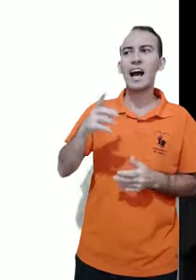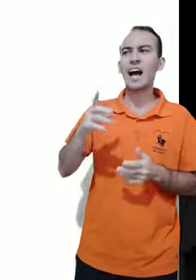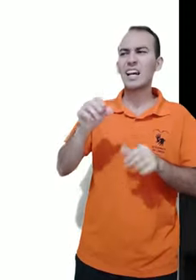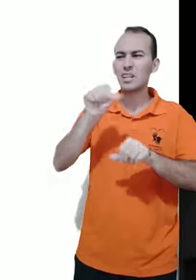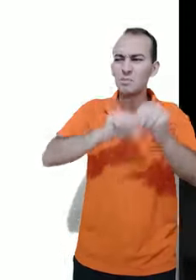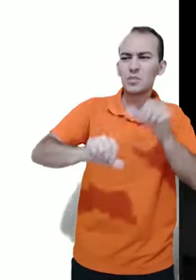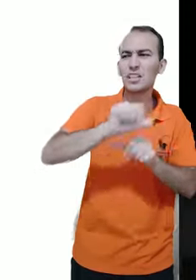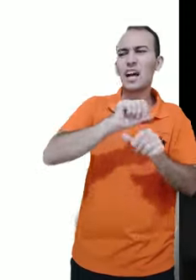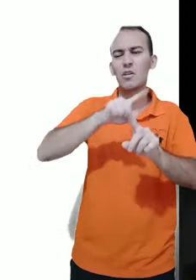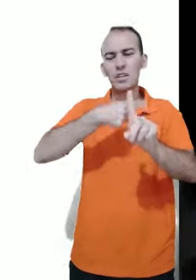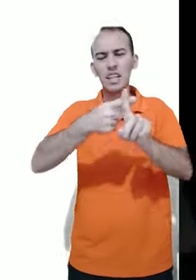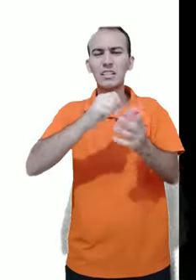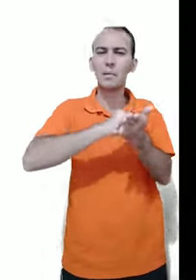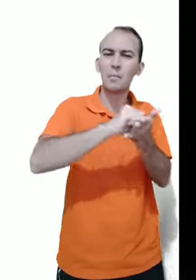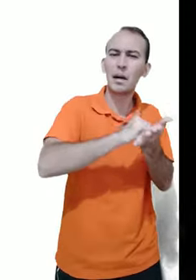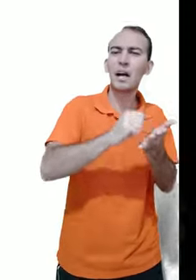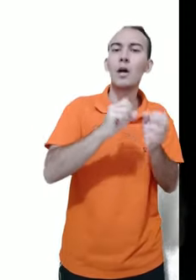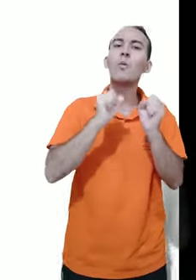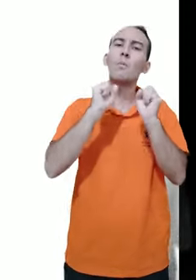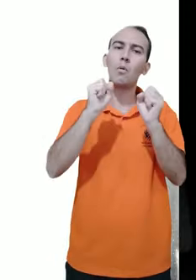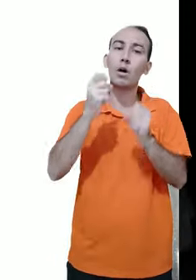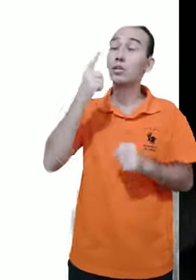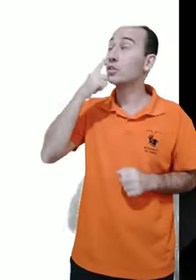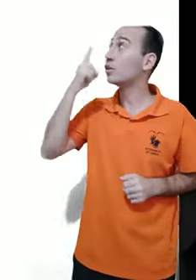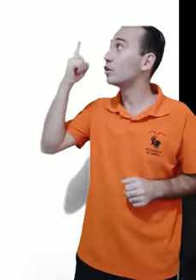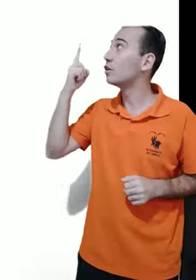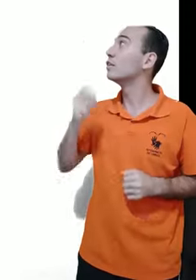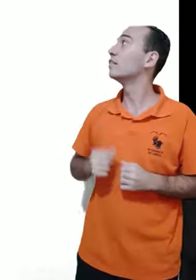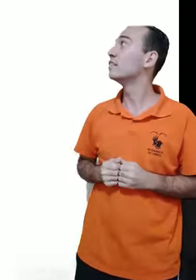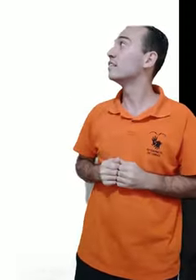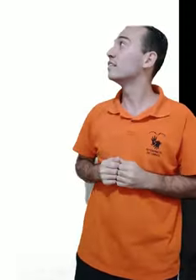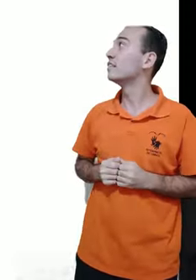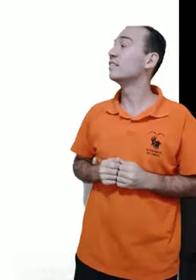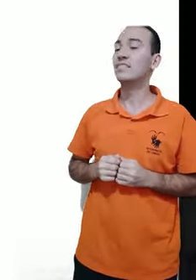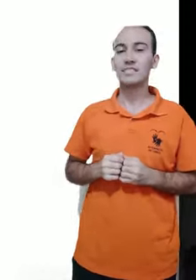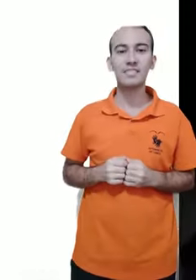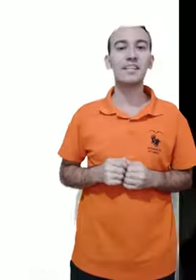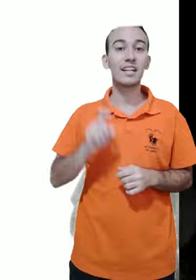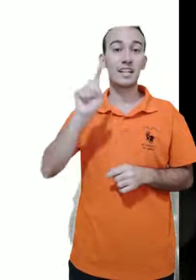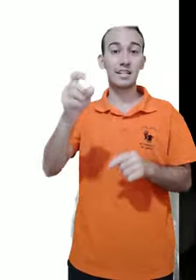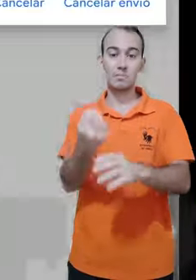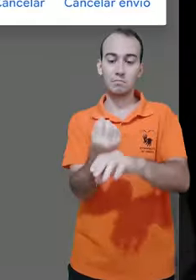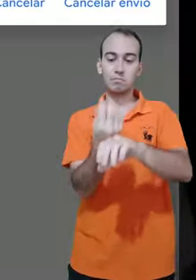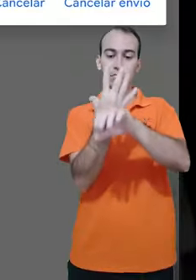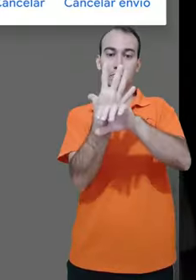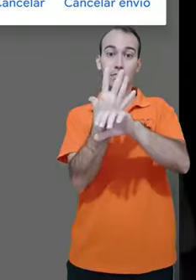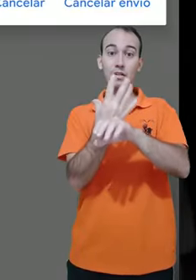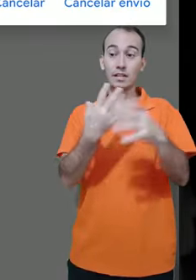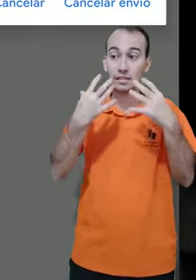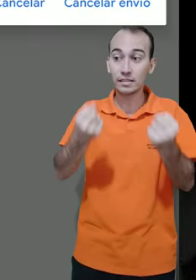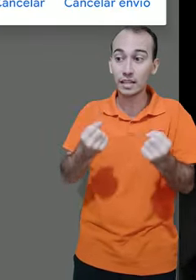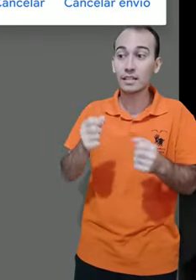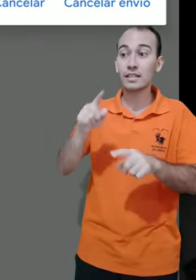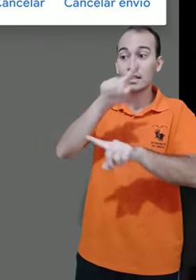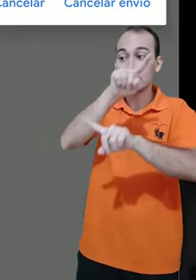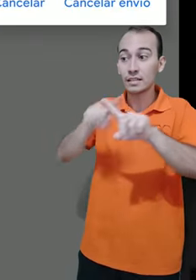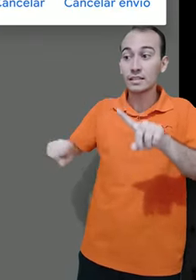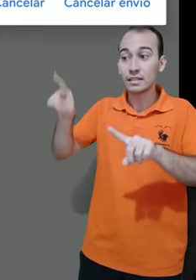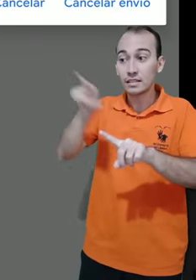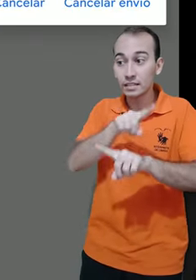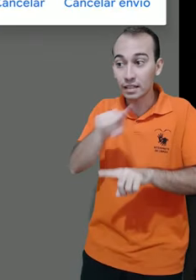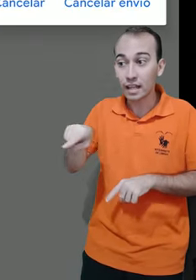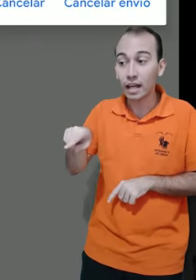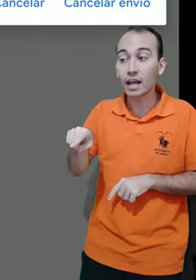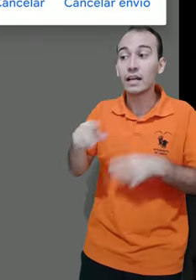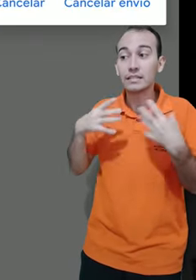pode cancelar o envio da atividade caso queira adicionar ou retirar algum anexo ao clicar em Cancelar envio e após clicar